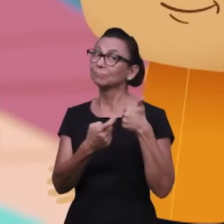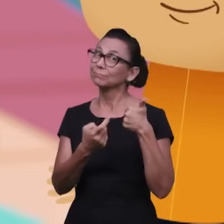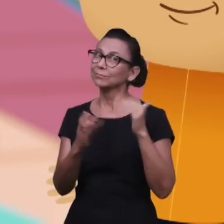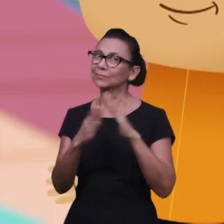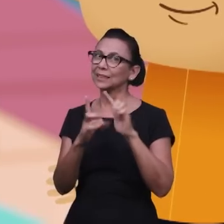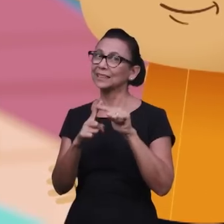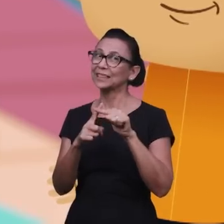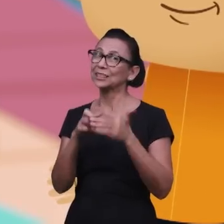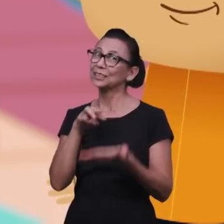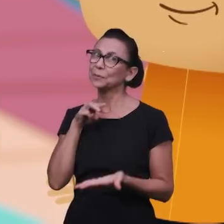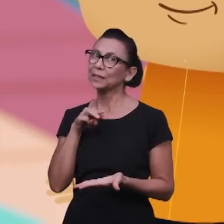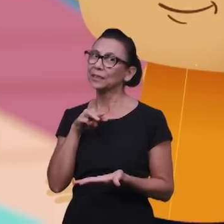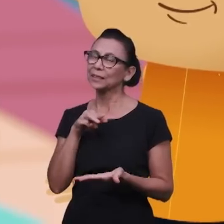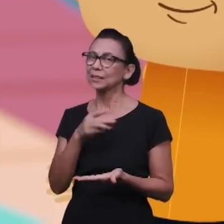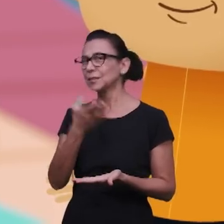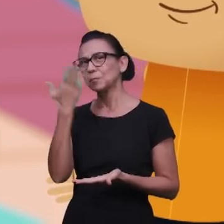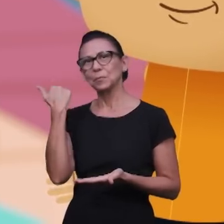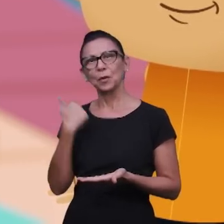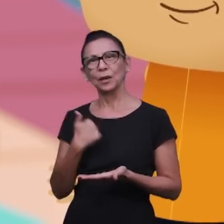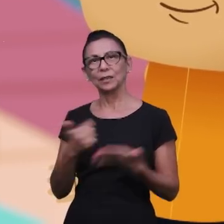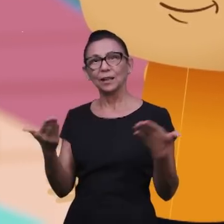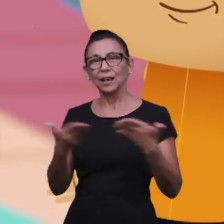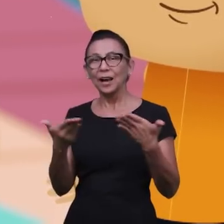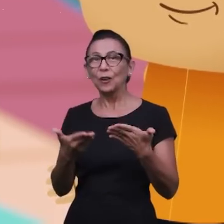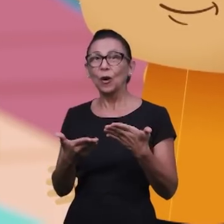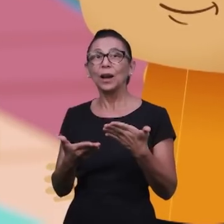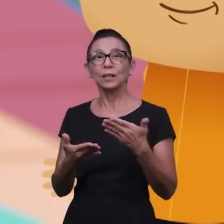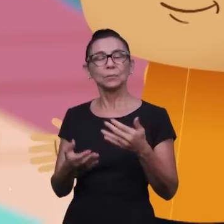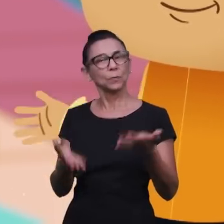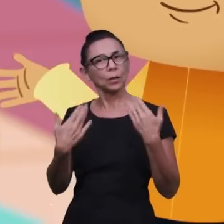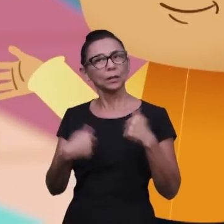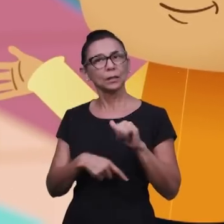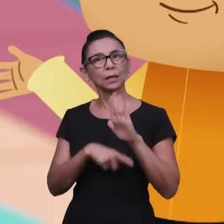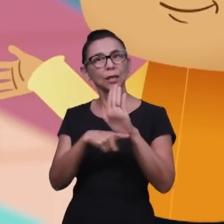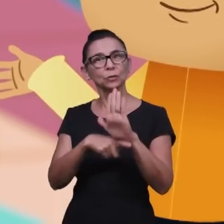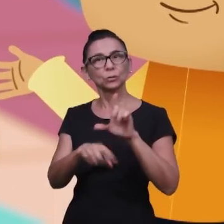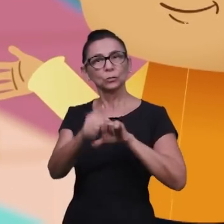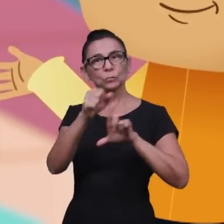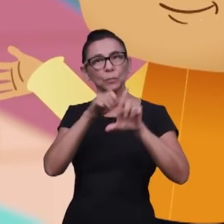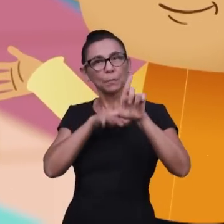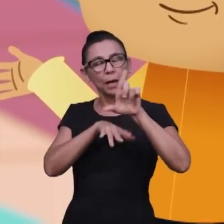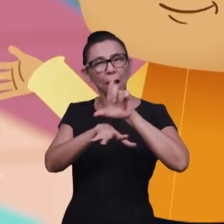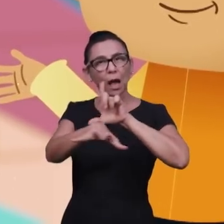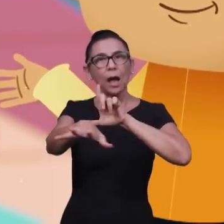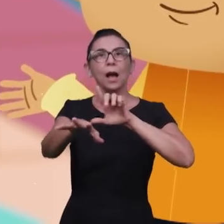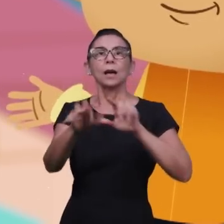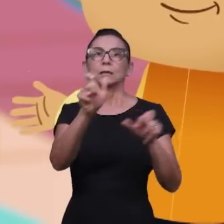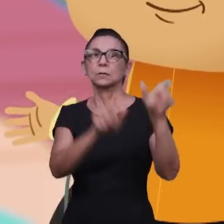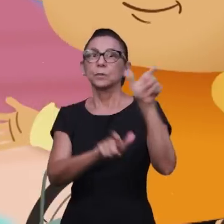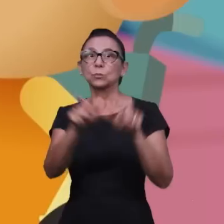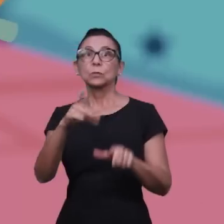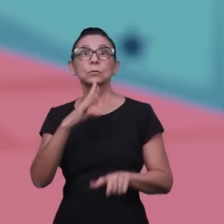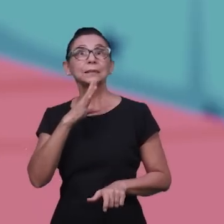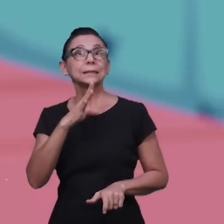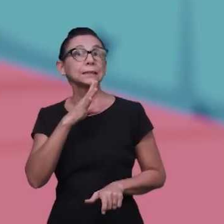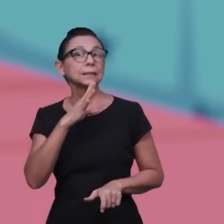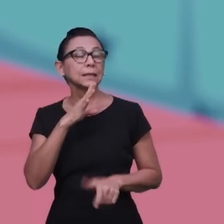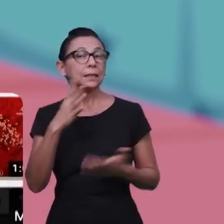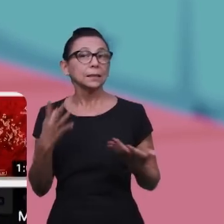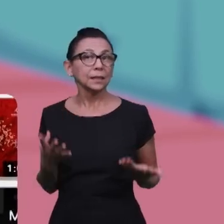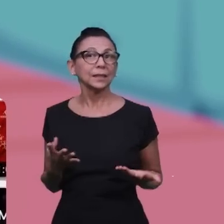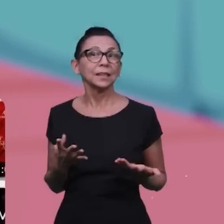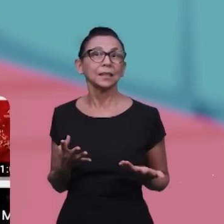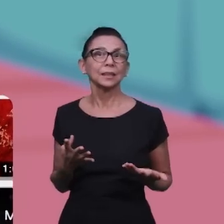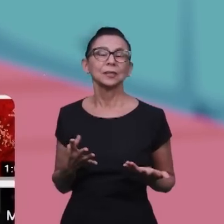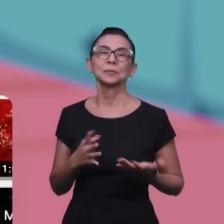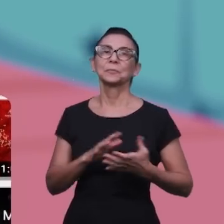igreja? Faça isso e ajude a espalhar os conteúdos da Igreja Cristã Maranata e edificar muitas pessoas. E aí, quem ainda